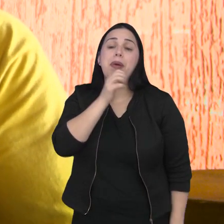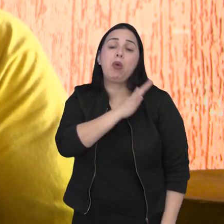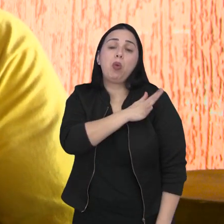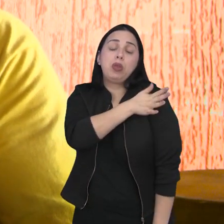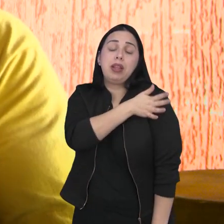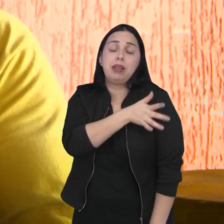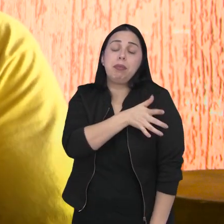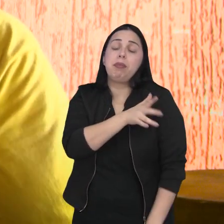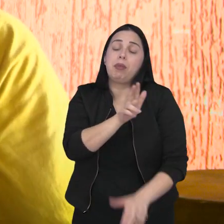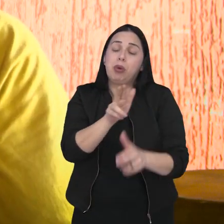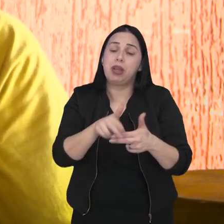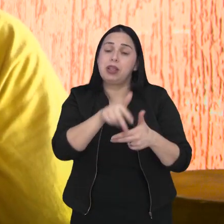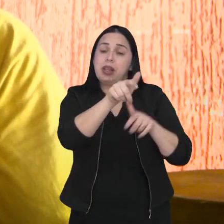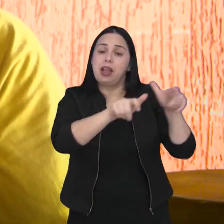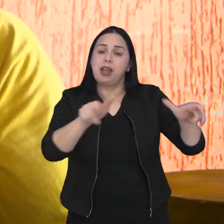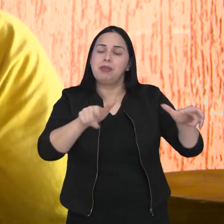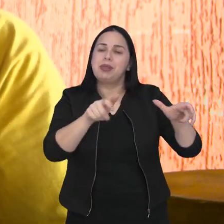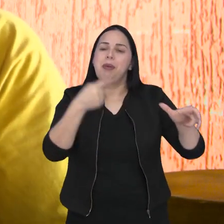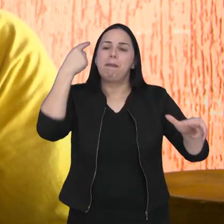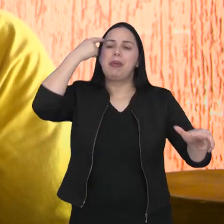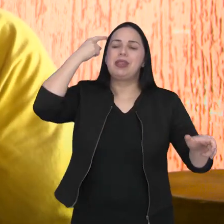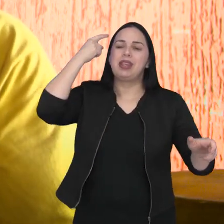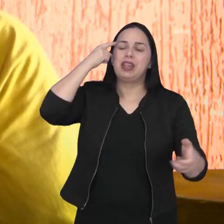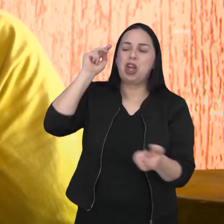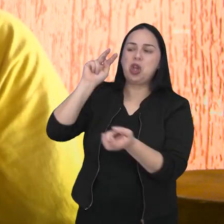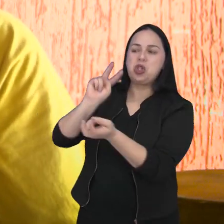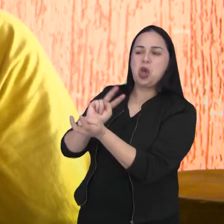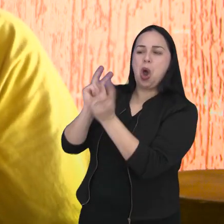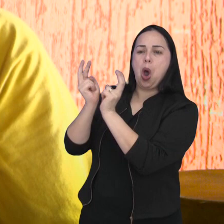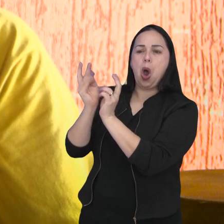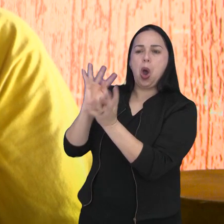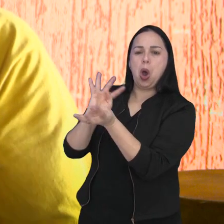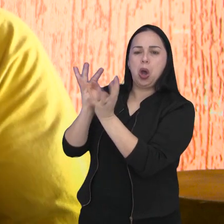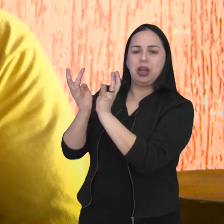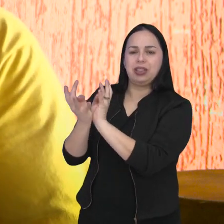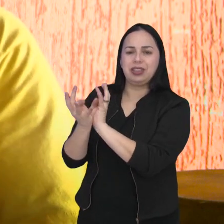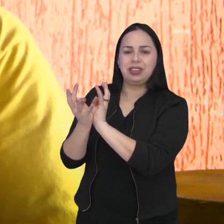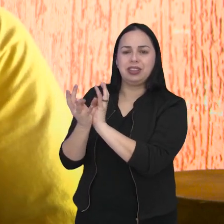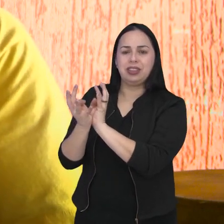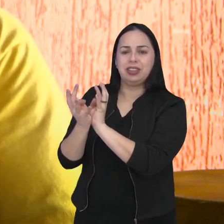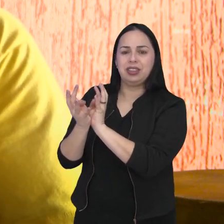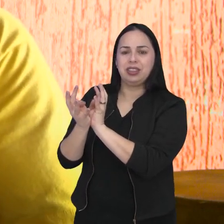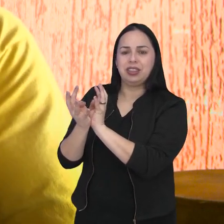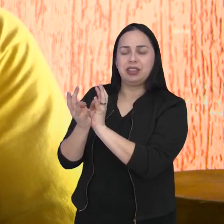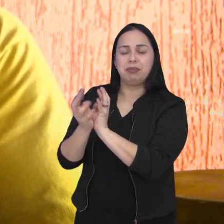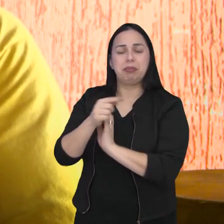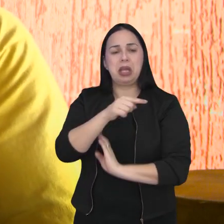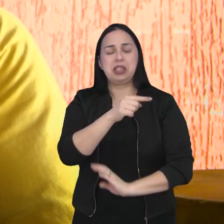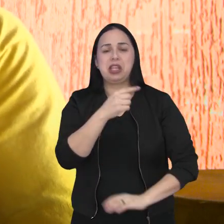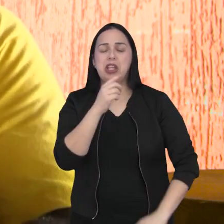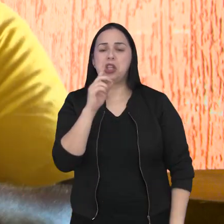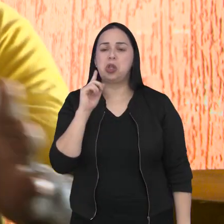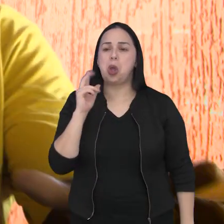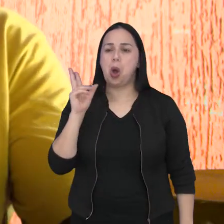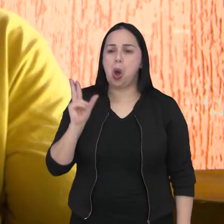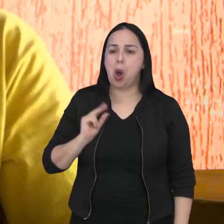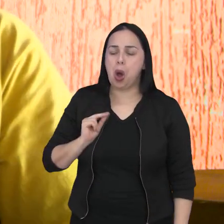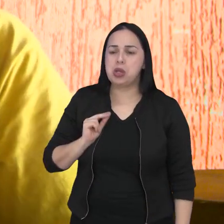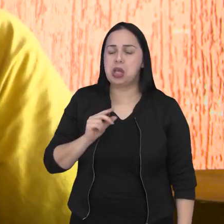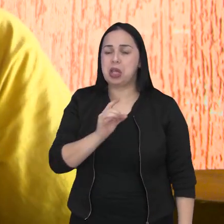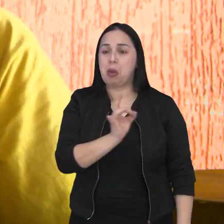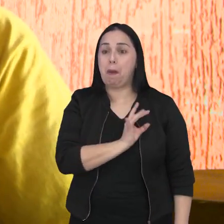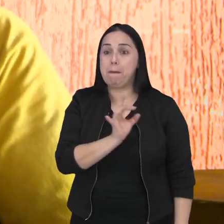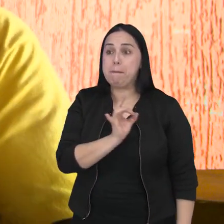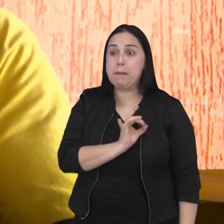dança discriminada, muita gente, muitas pessoas confundem o jongo. Jongo, a gente chega assim na